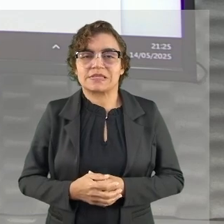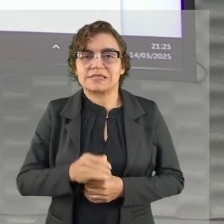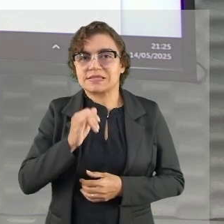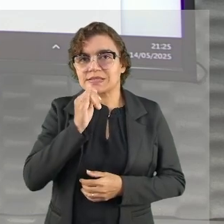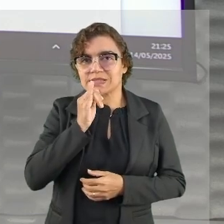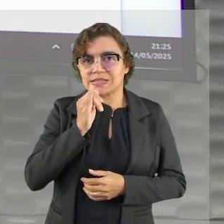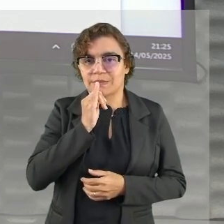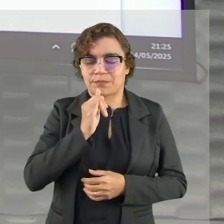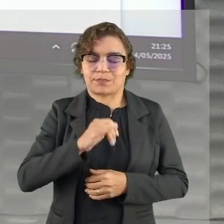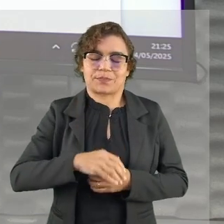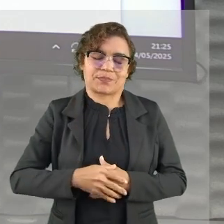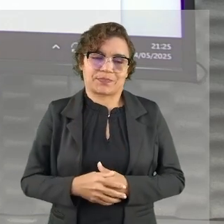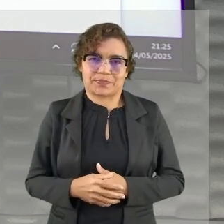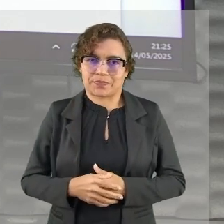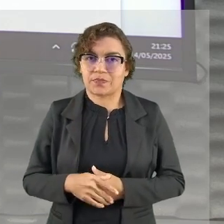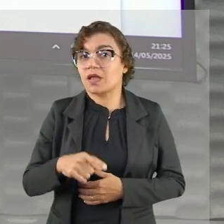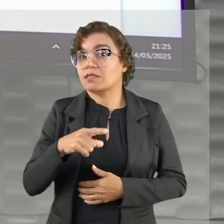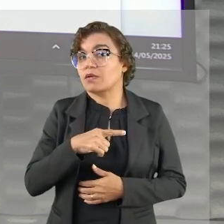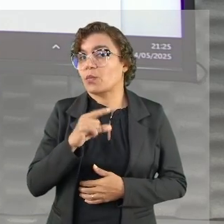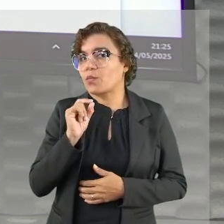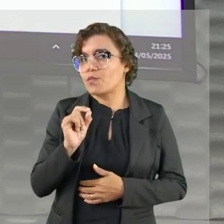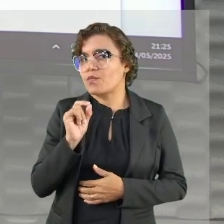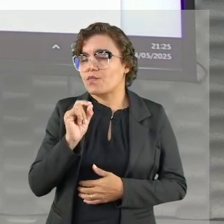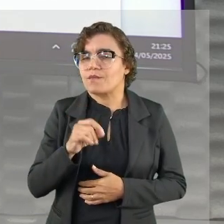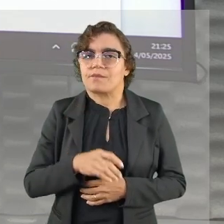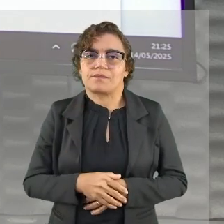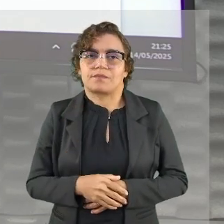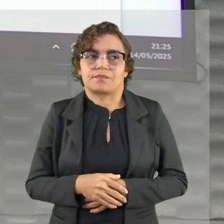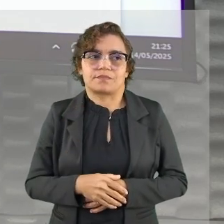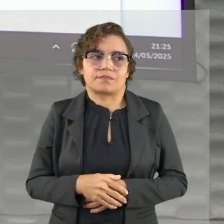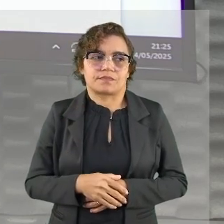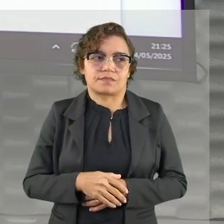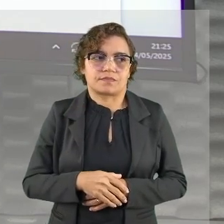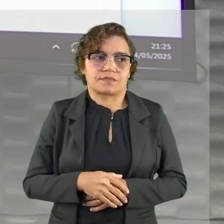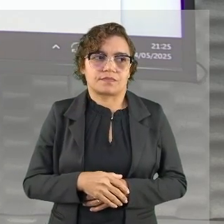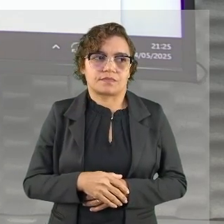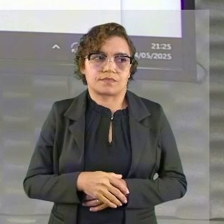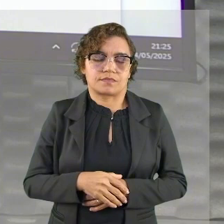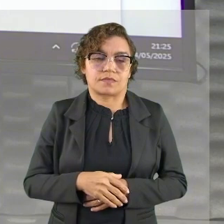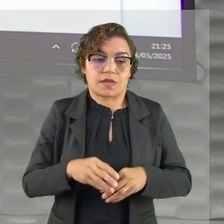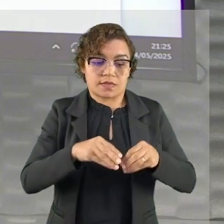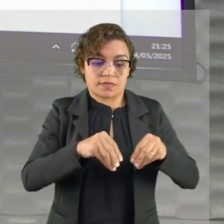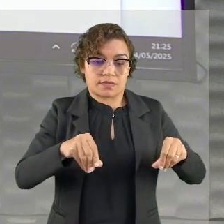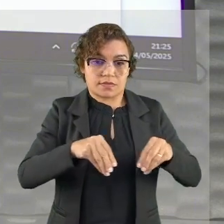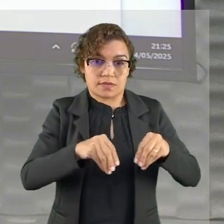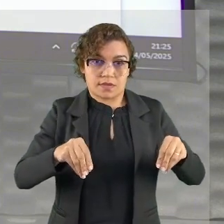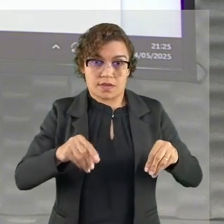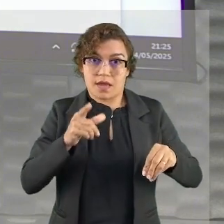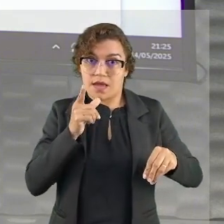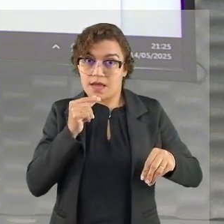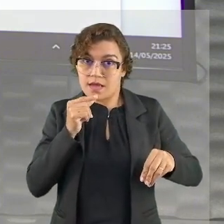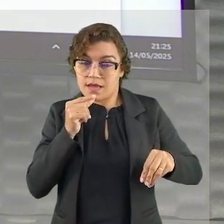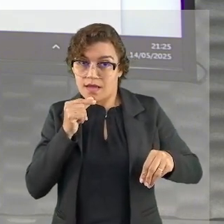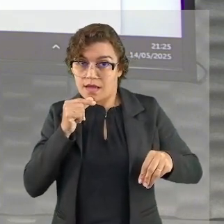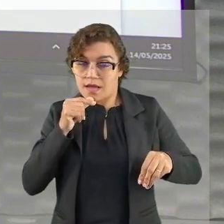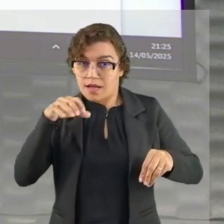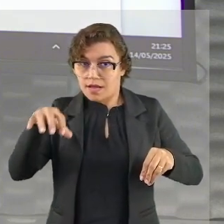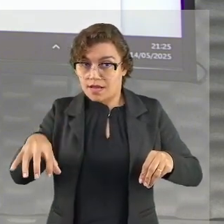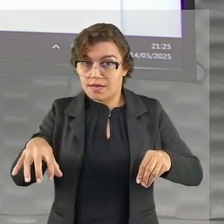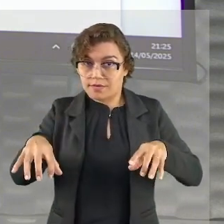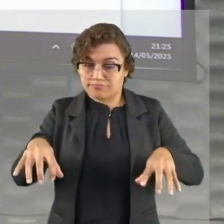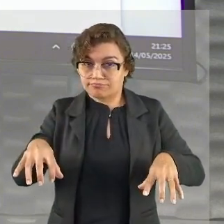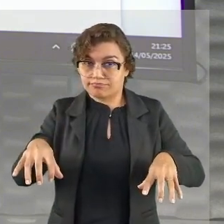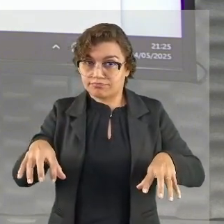ó. Nós temos aqui a terra e a água. São duas substâncias